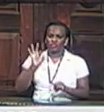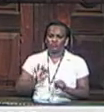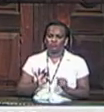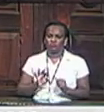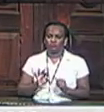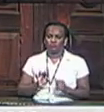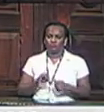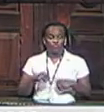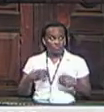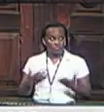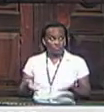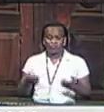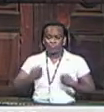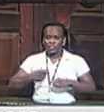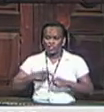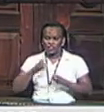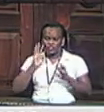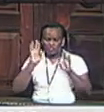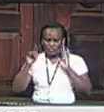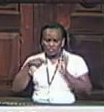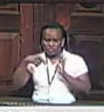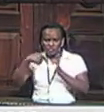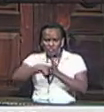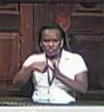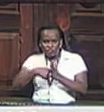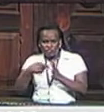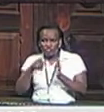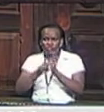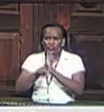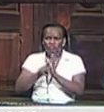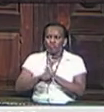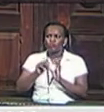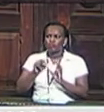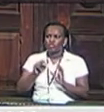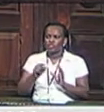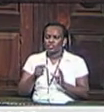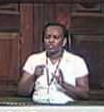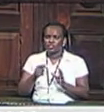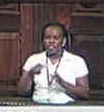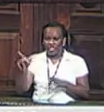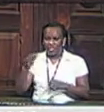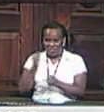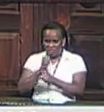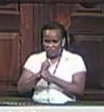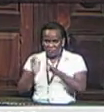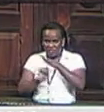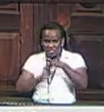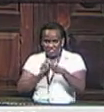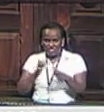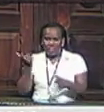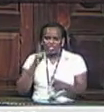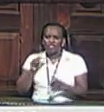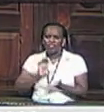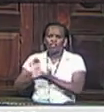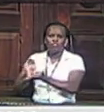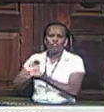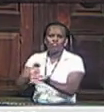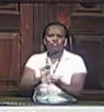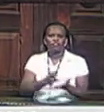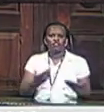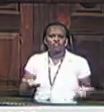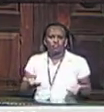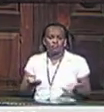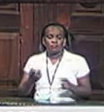A gente deveria se perguntar quanto essas empreiteiras ganharam. Porque